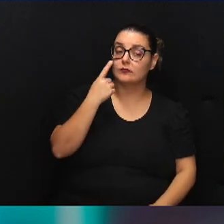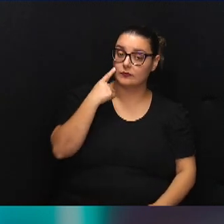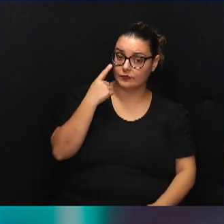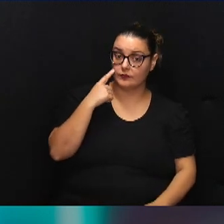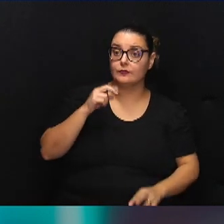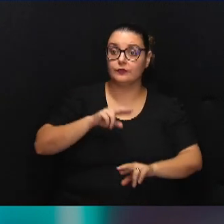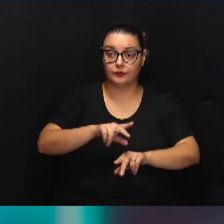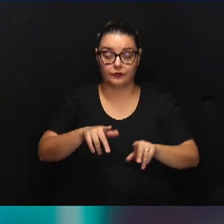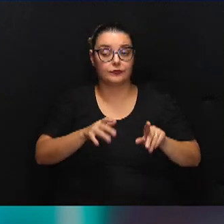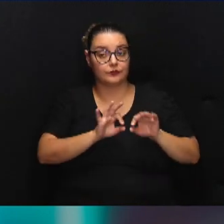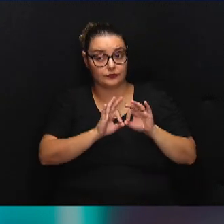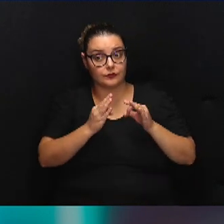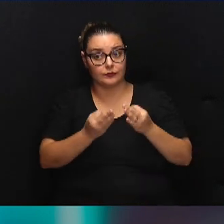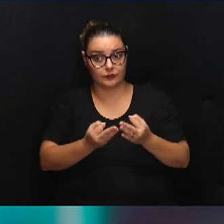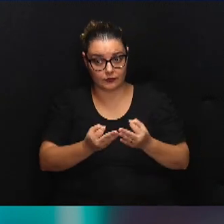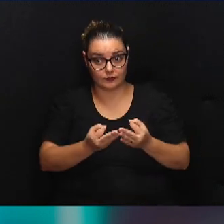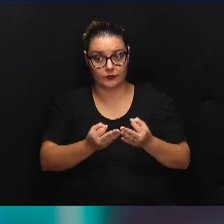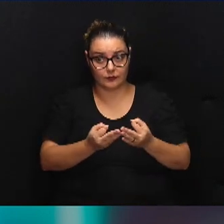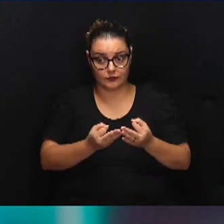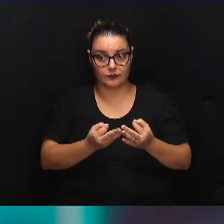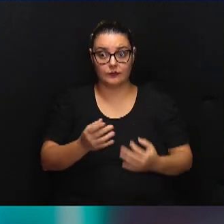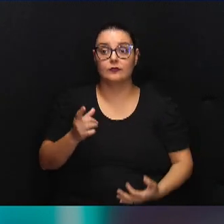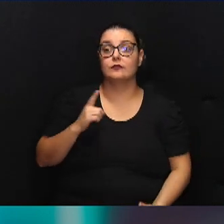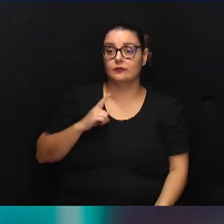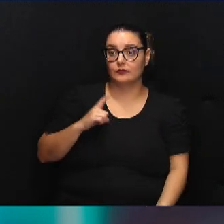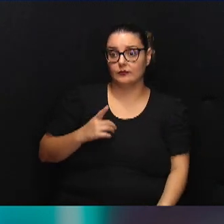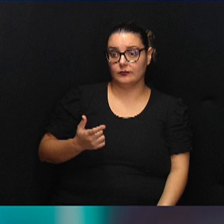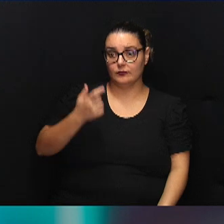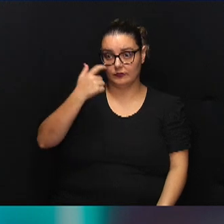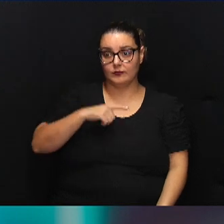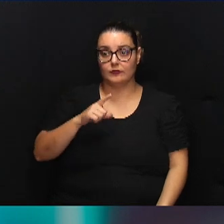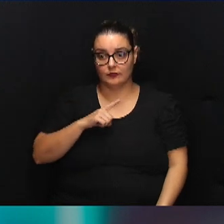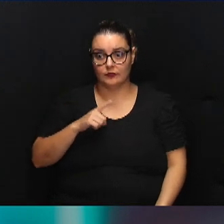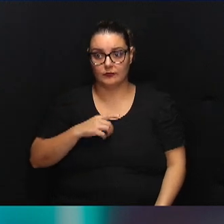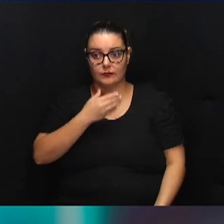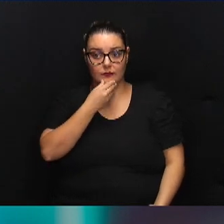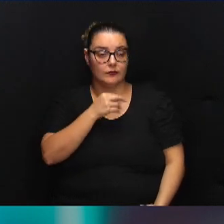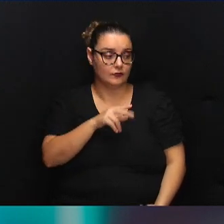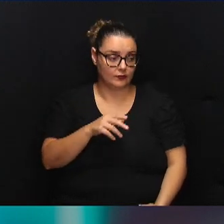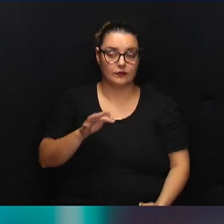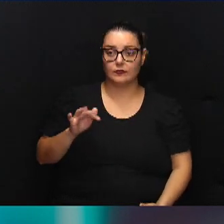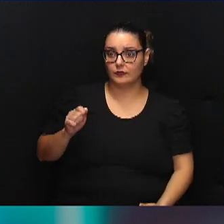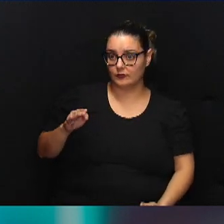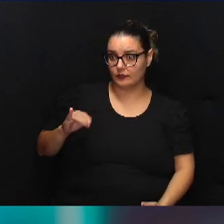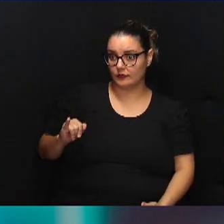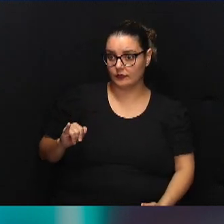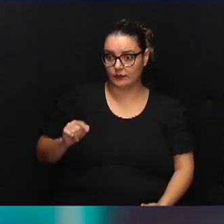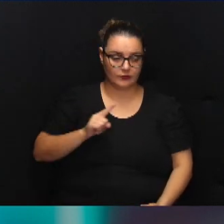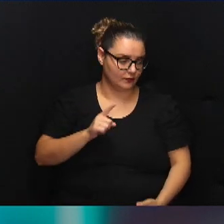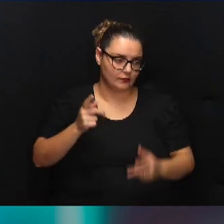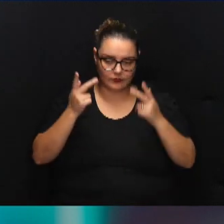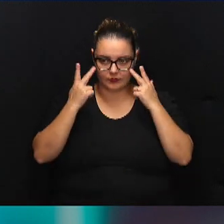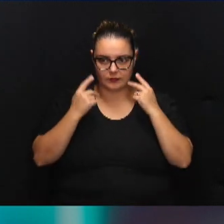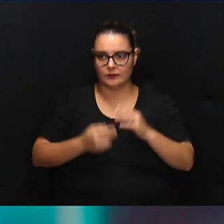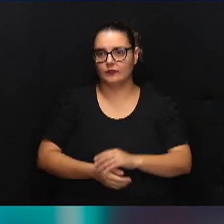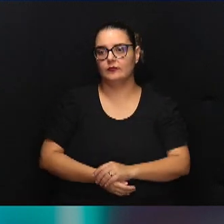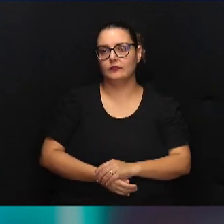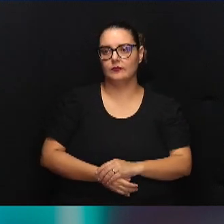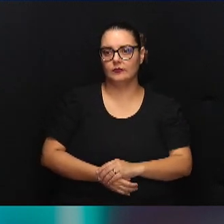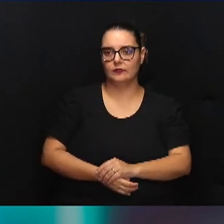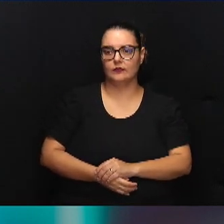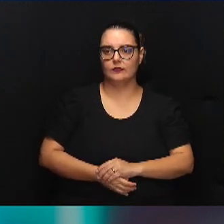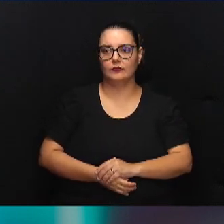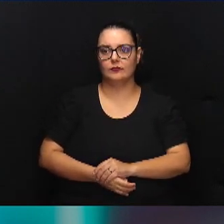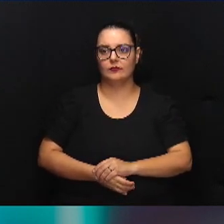muitas famílias, né, tendo aí, eu tenho também, meu irmão, a Fabi tem, Não é comum, tá? Não é tão